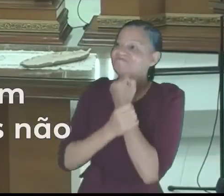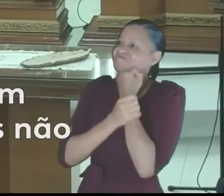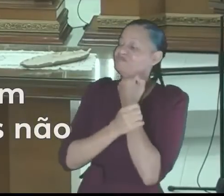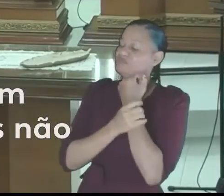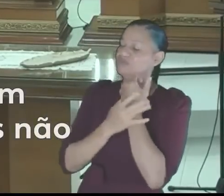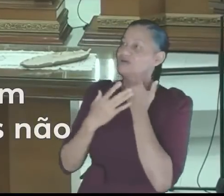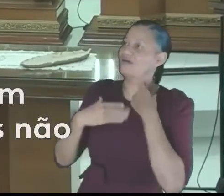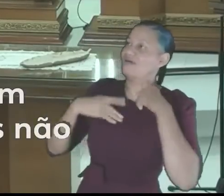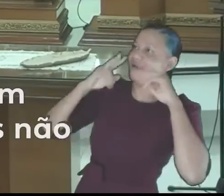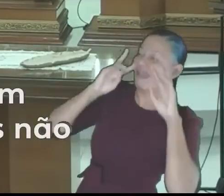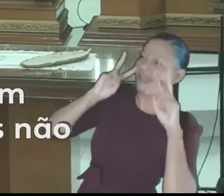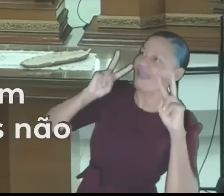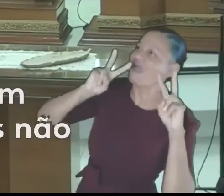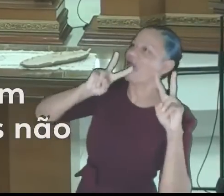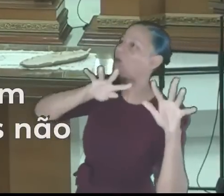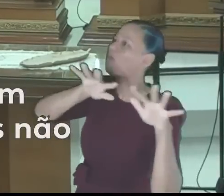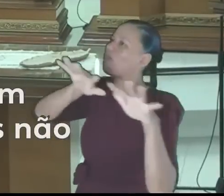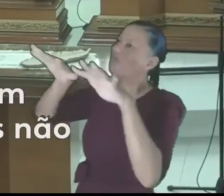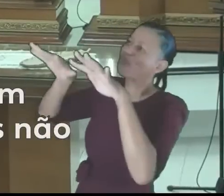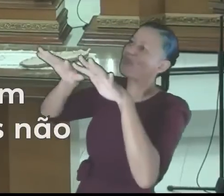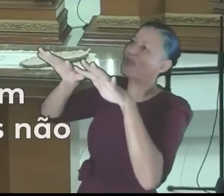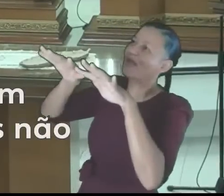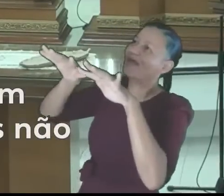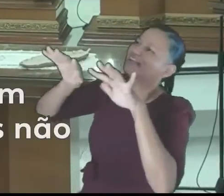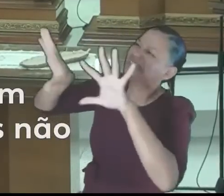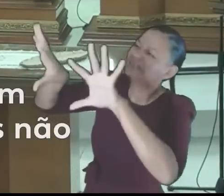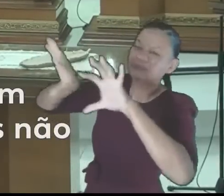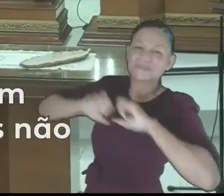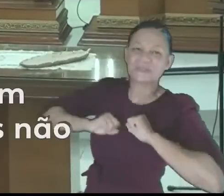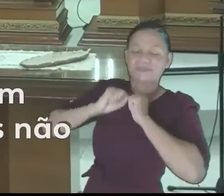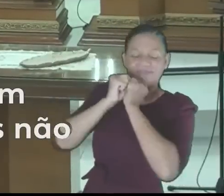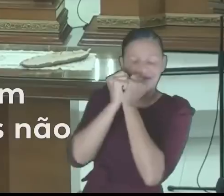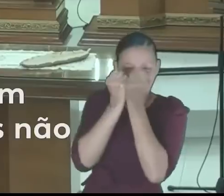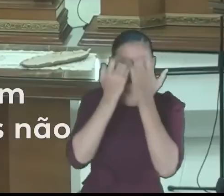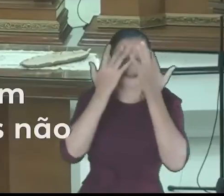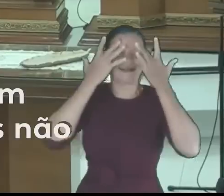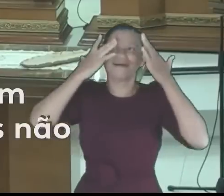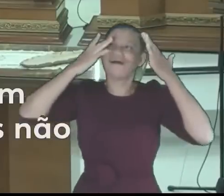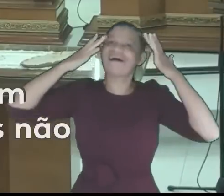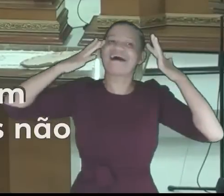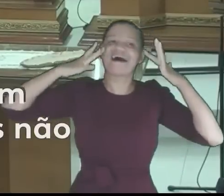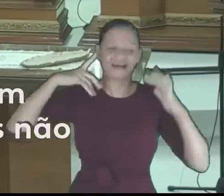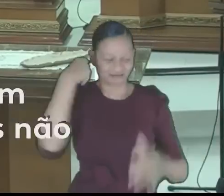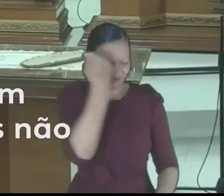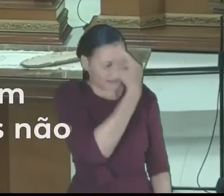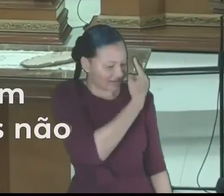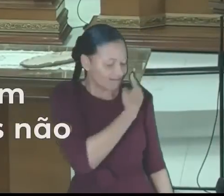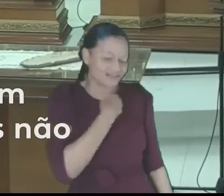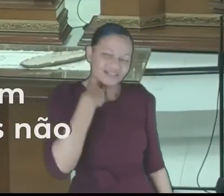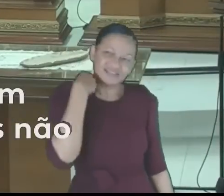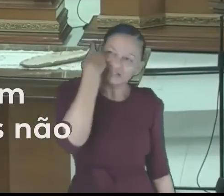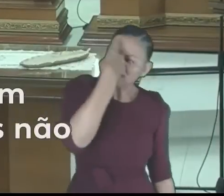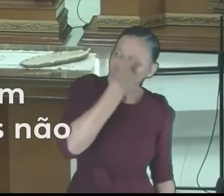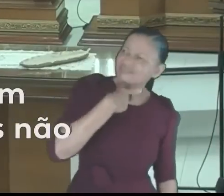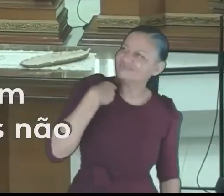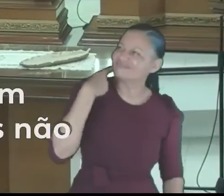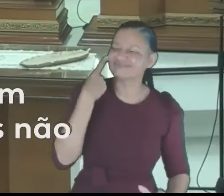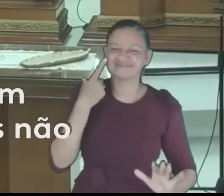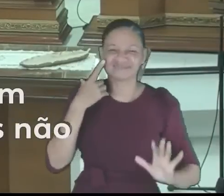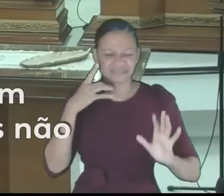para Ele e foram iluminados. E os seus rostos não